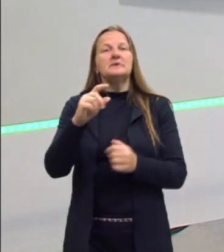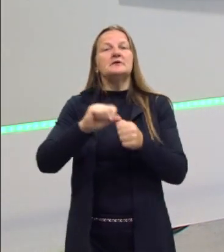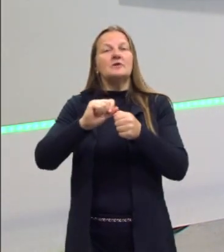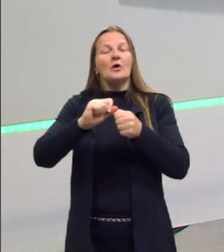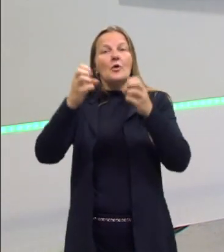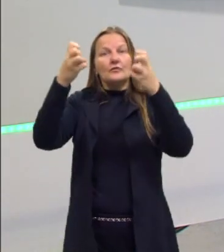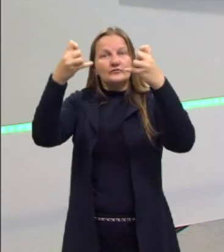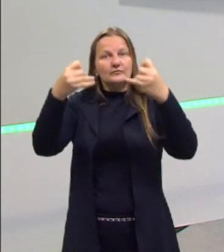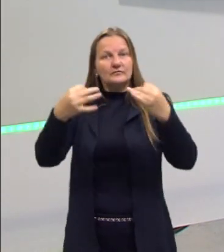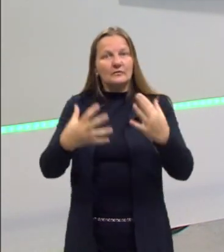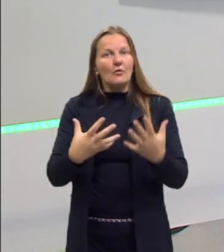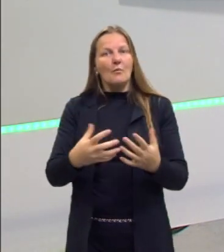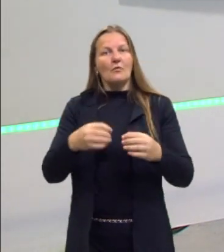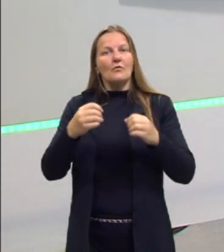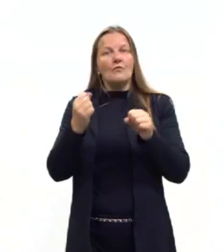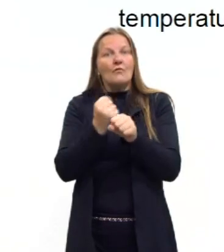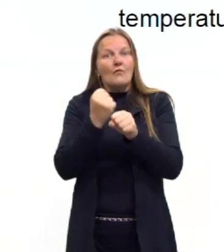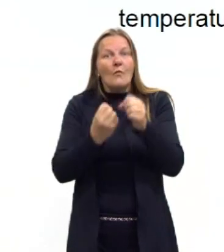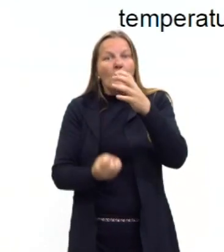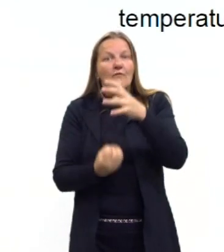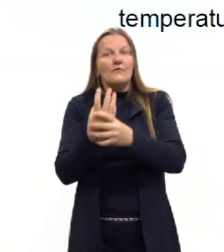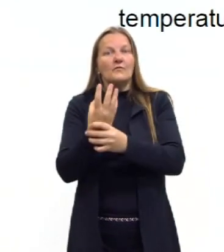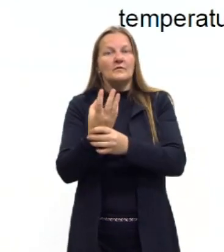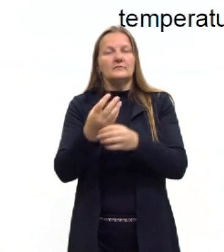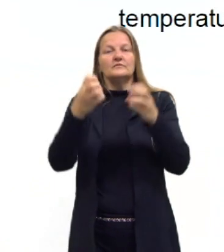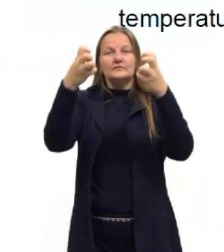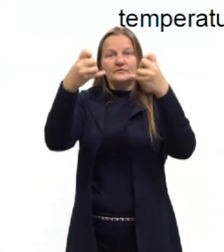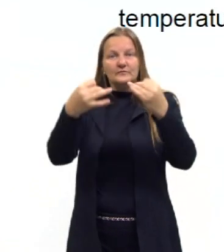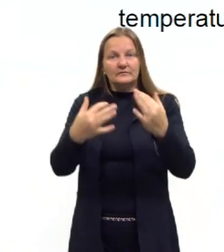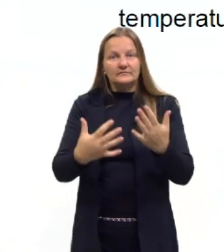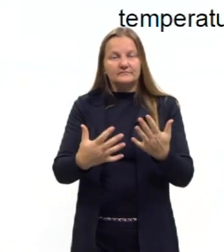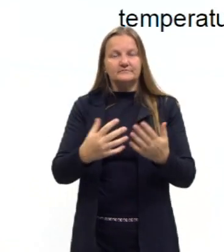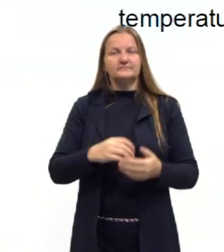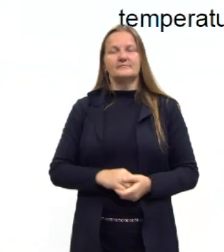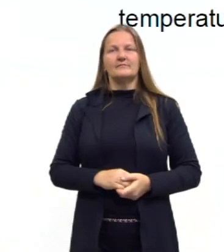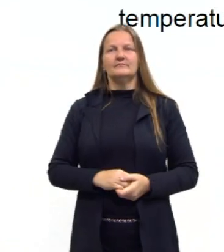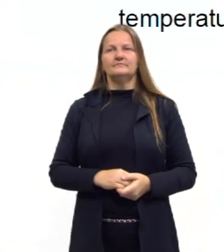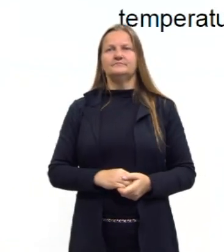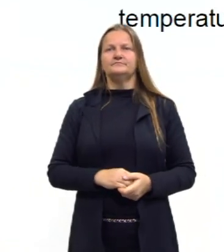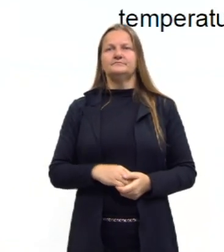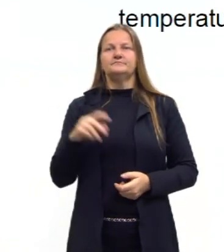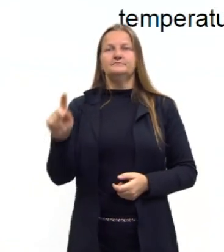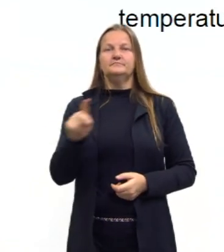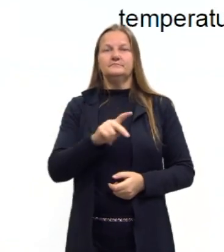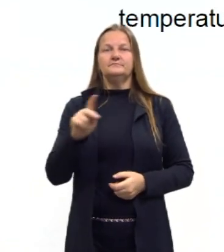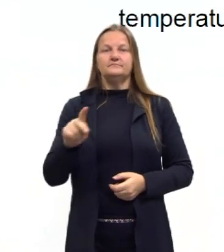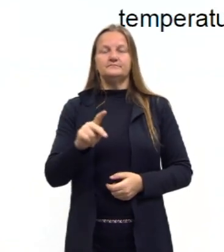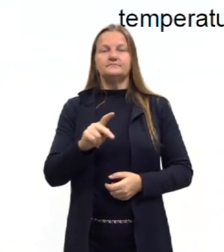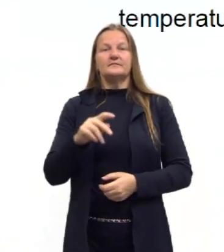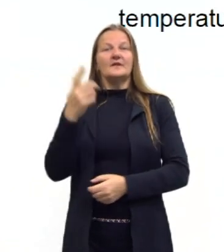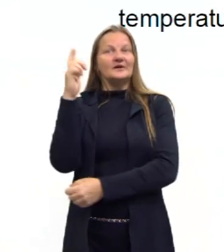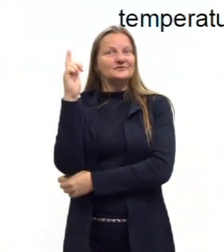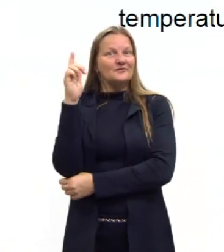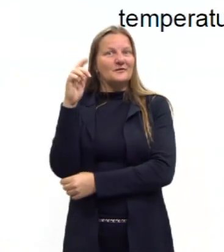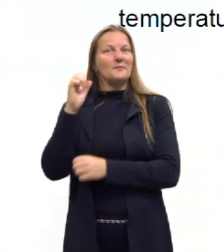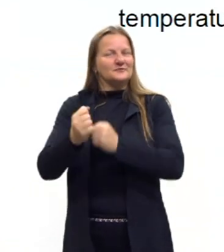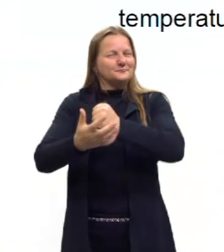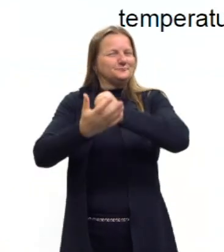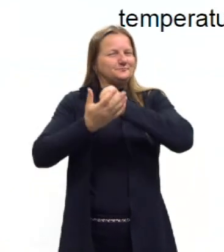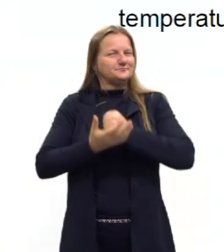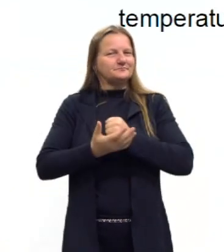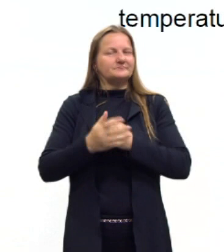forme na ele faz parte do nosso cotidiano bom o professor Douglas poderia me ajudar né